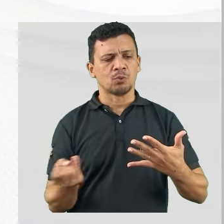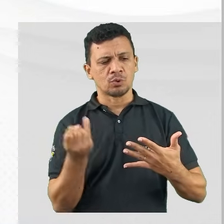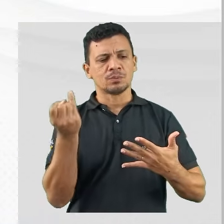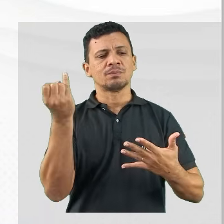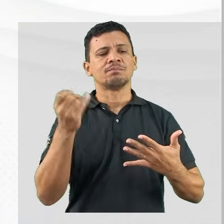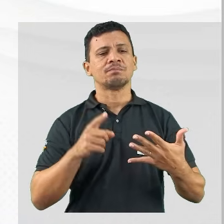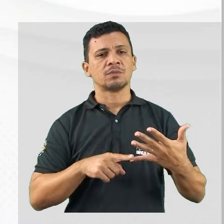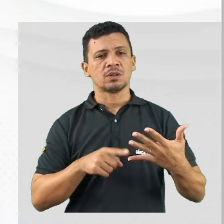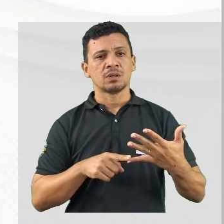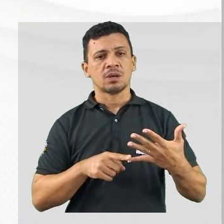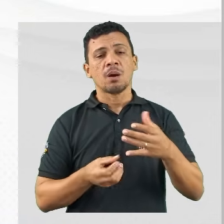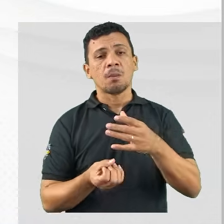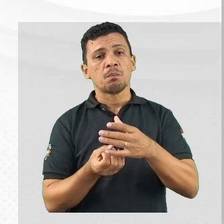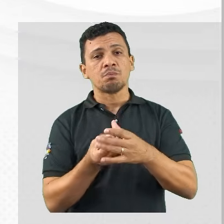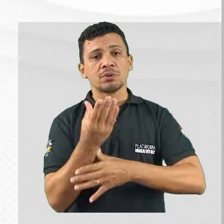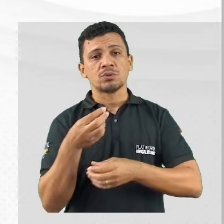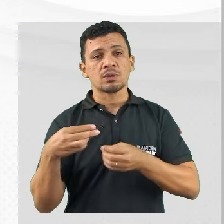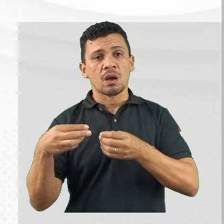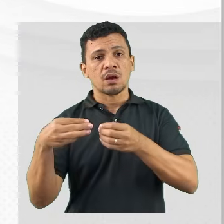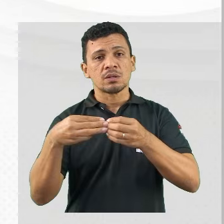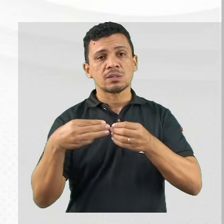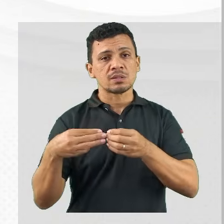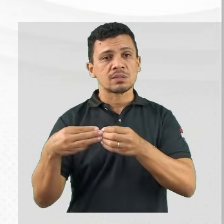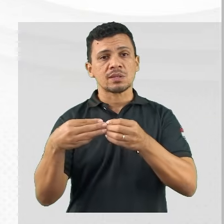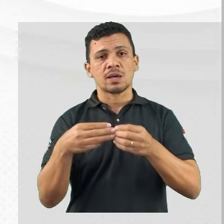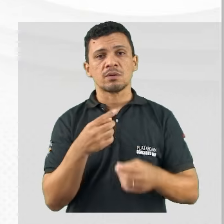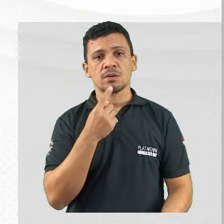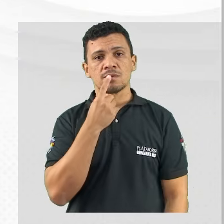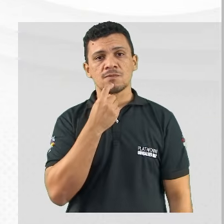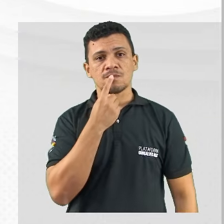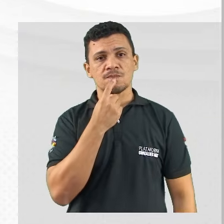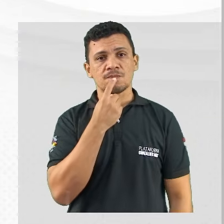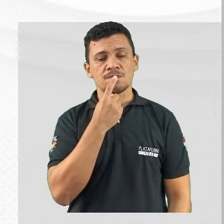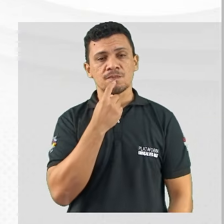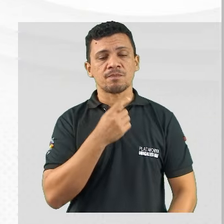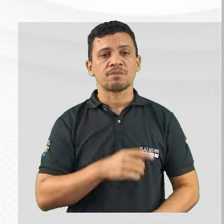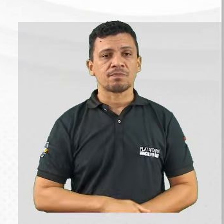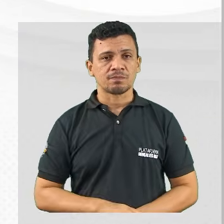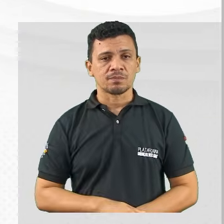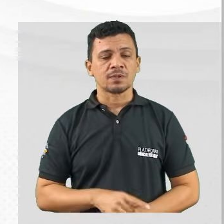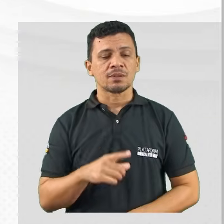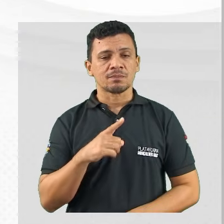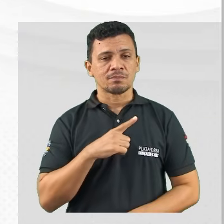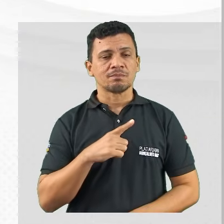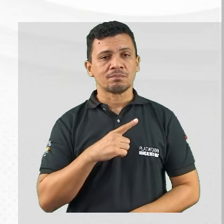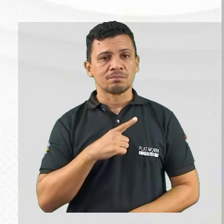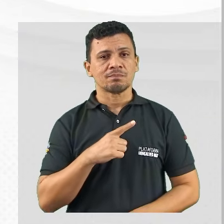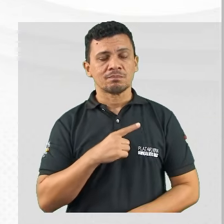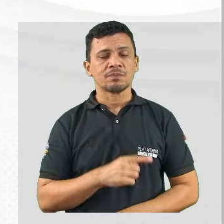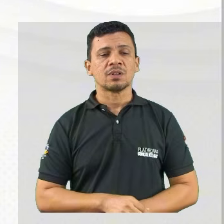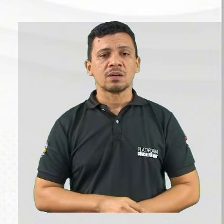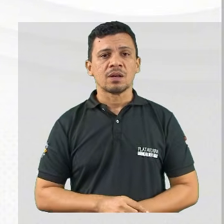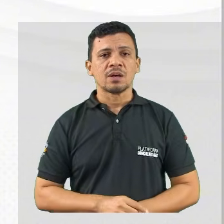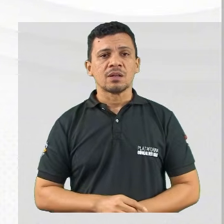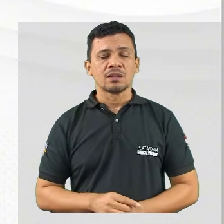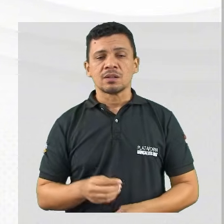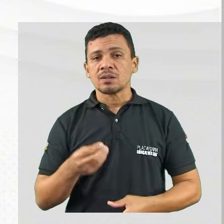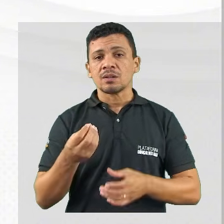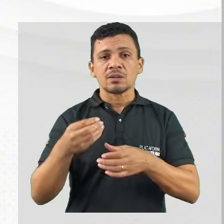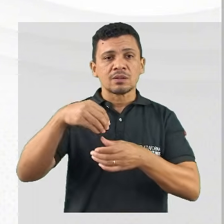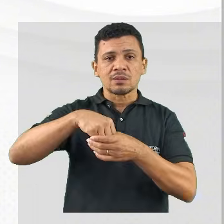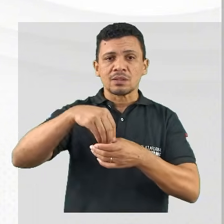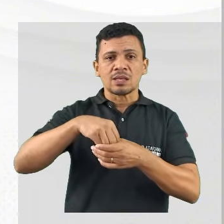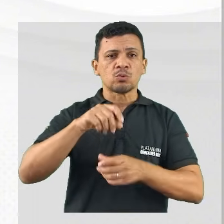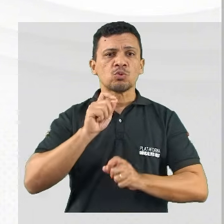importante, produção das células do sangue, células sanguíneas, as hemácias, tá? São produzidas dentro da